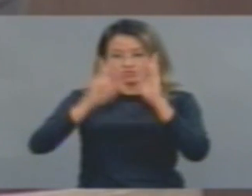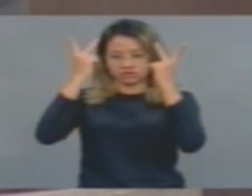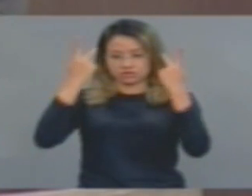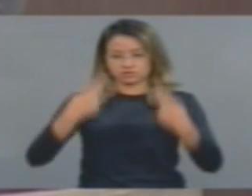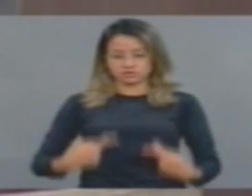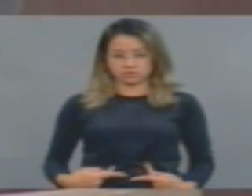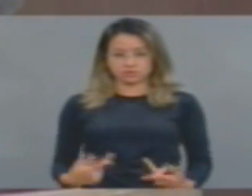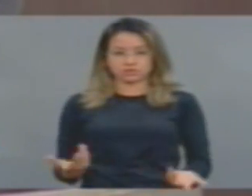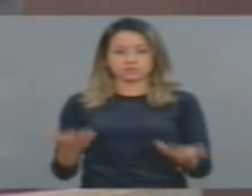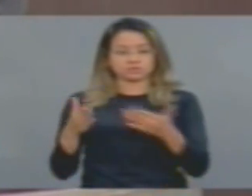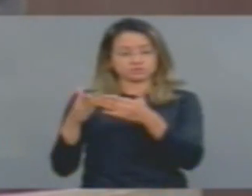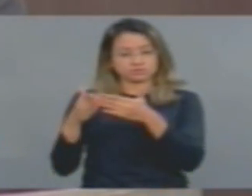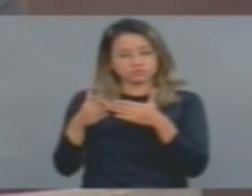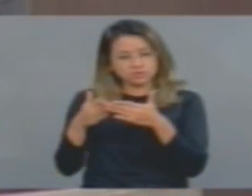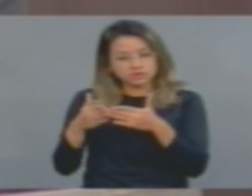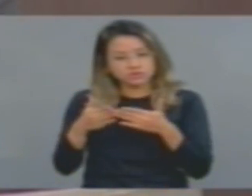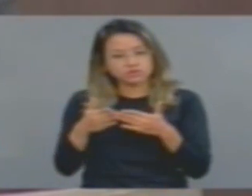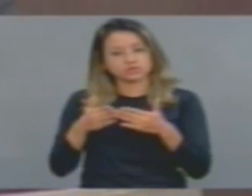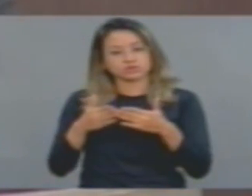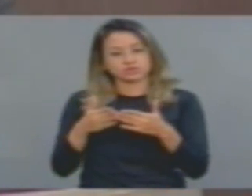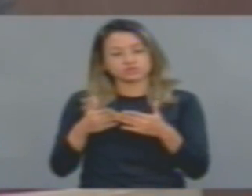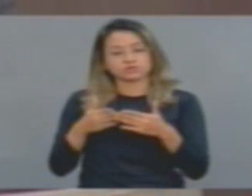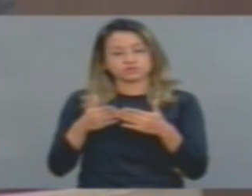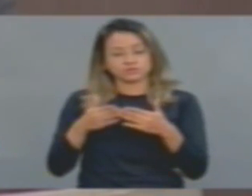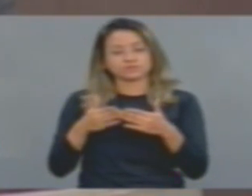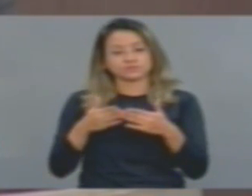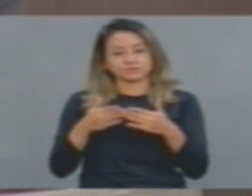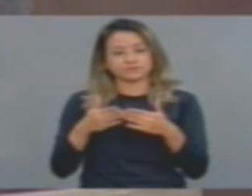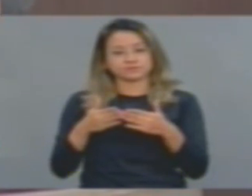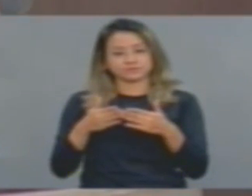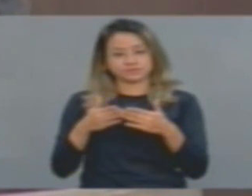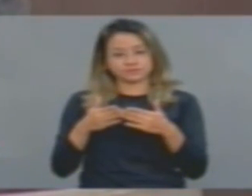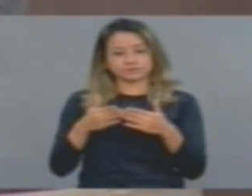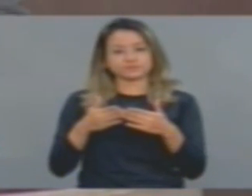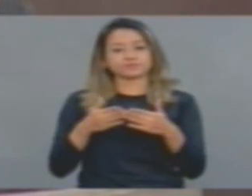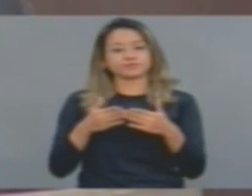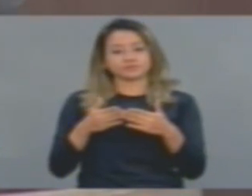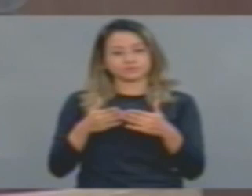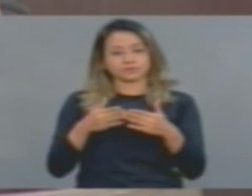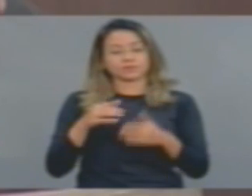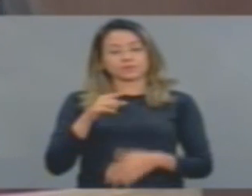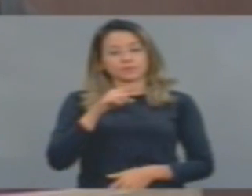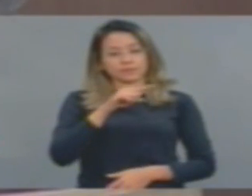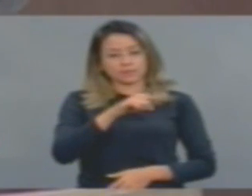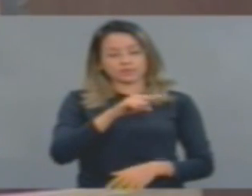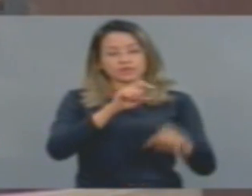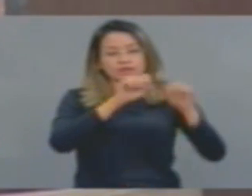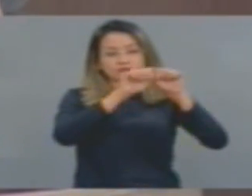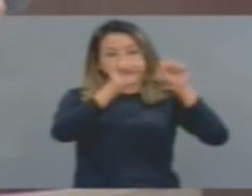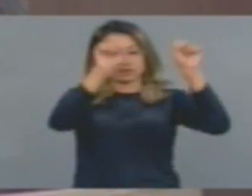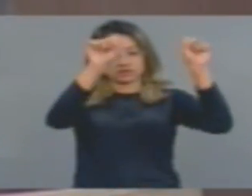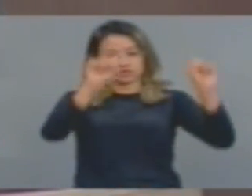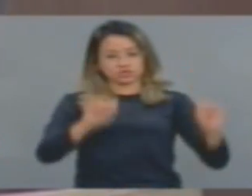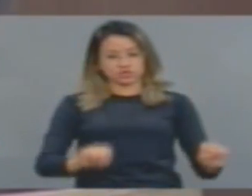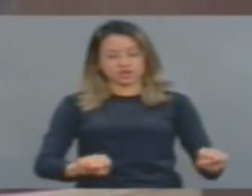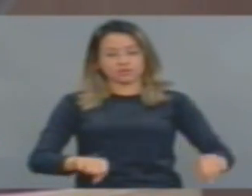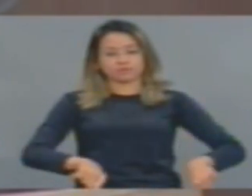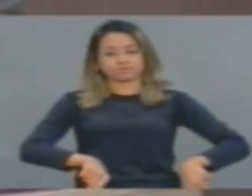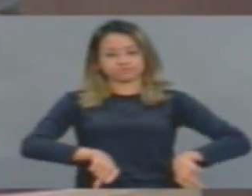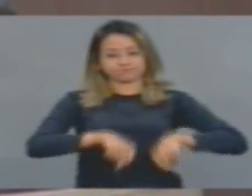Humanos com pedido de medida cautelar. O sistema está em